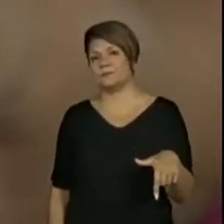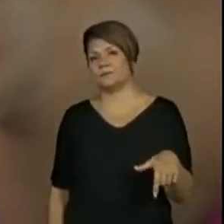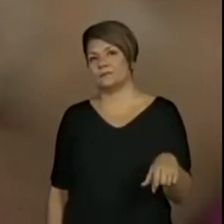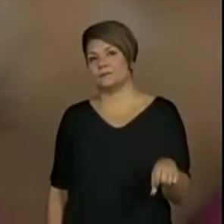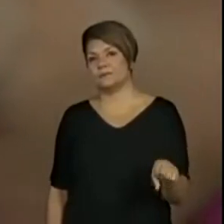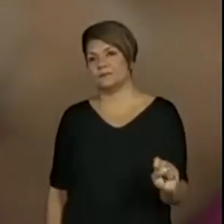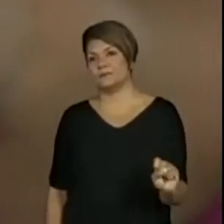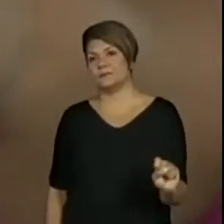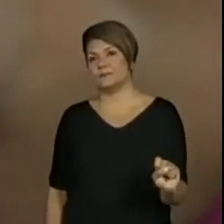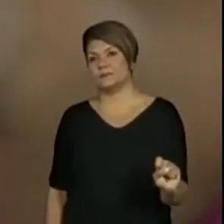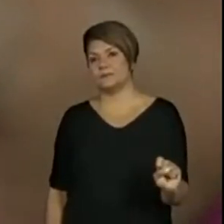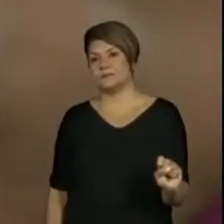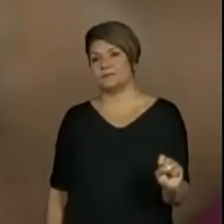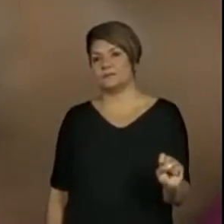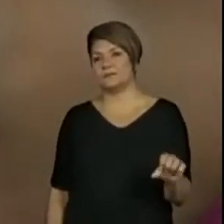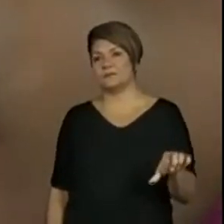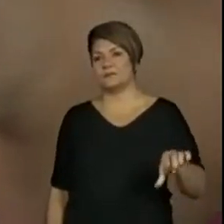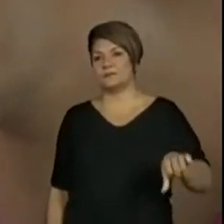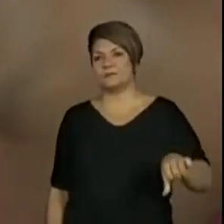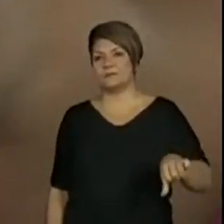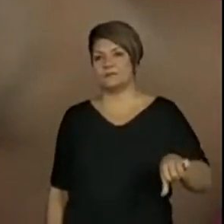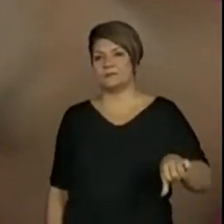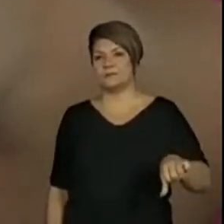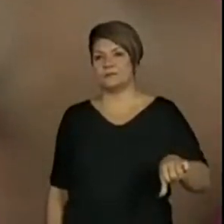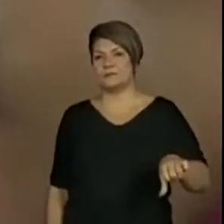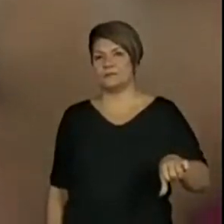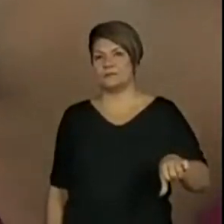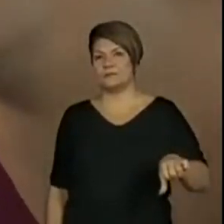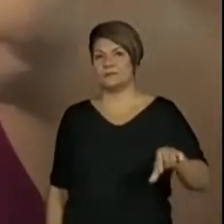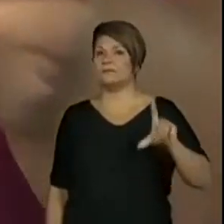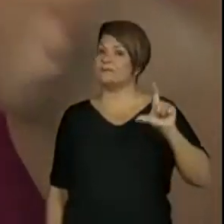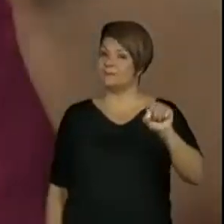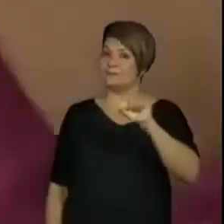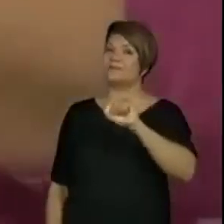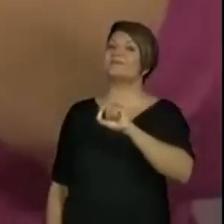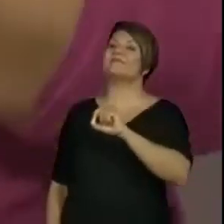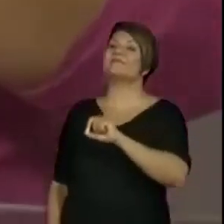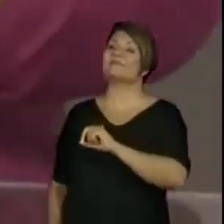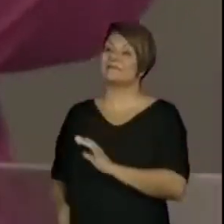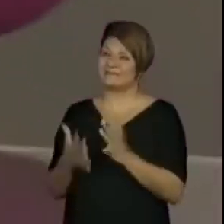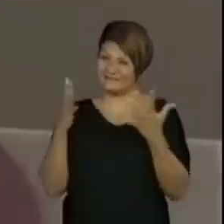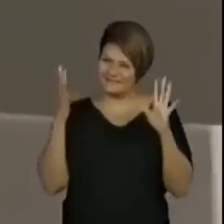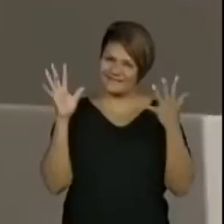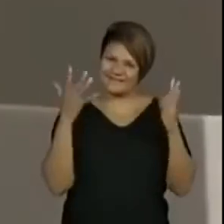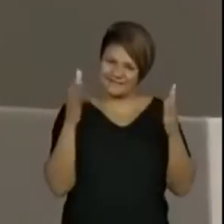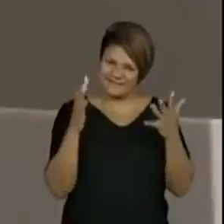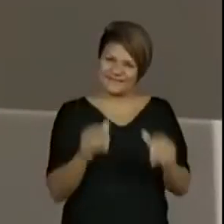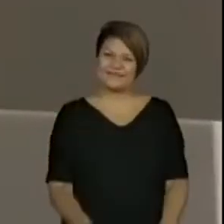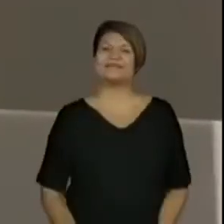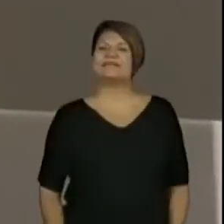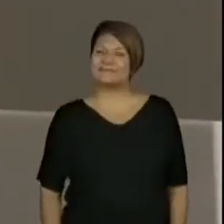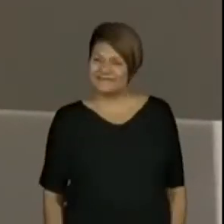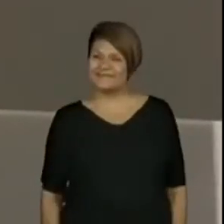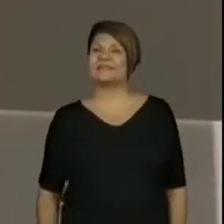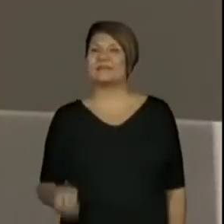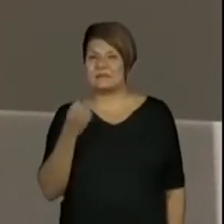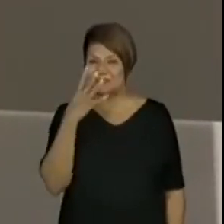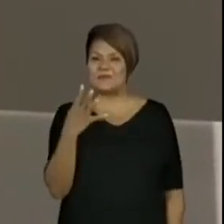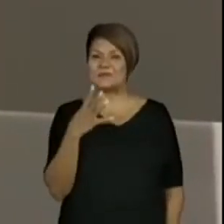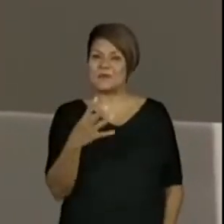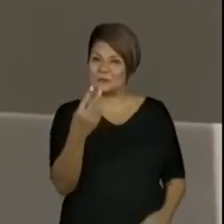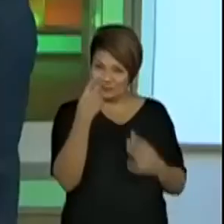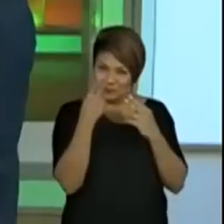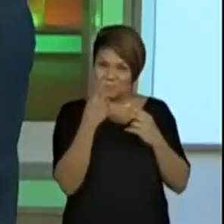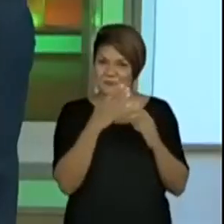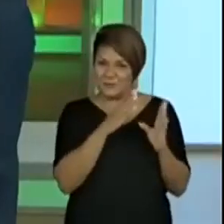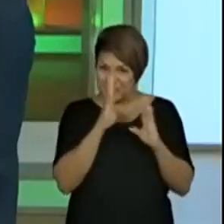sete, oito, nove, dez. Aí, turminha, todos que estão acompanhando